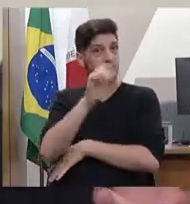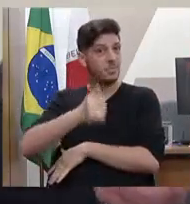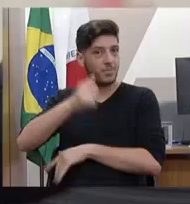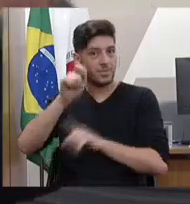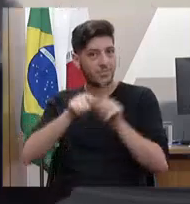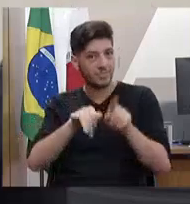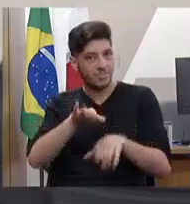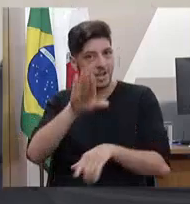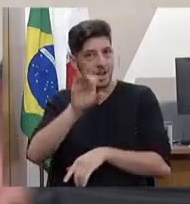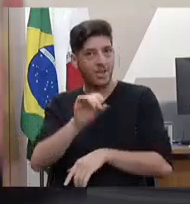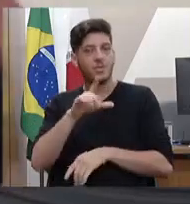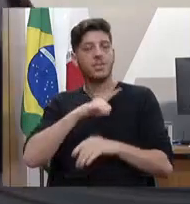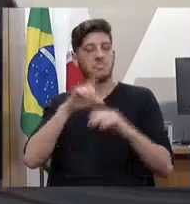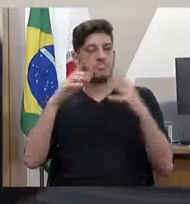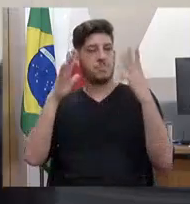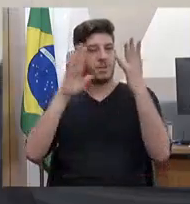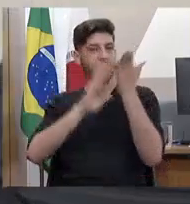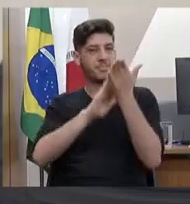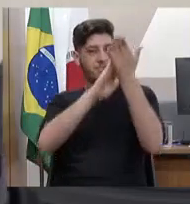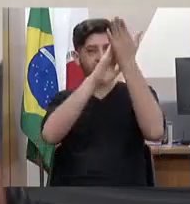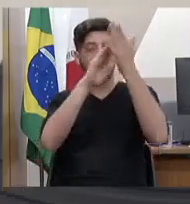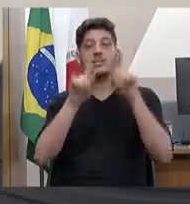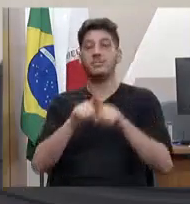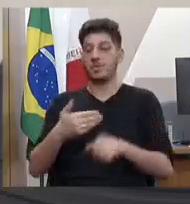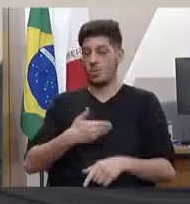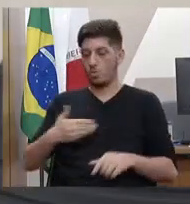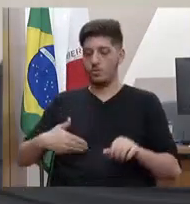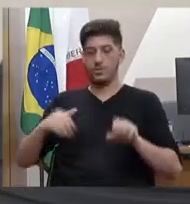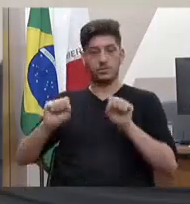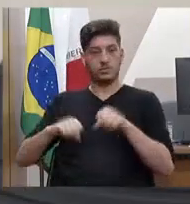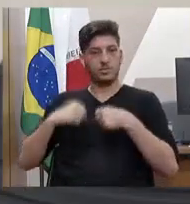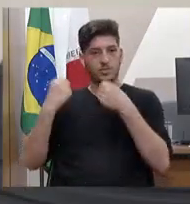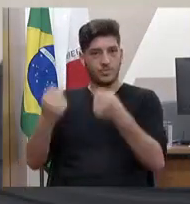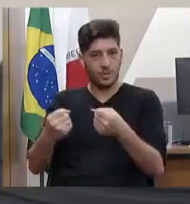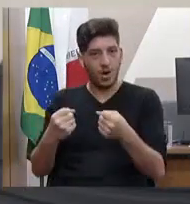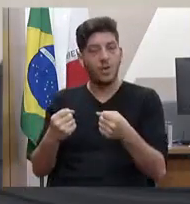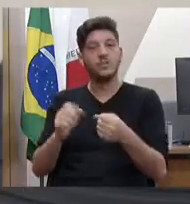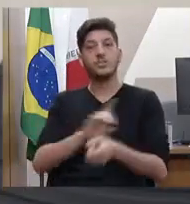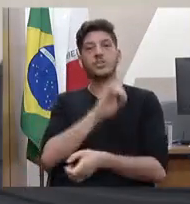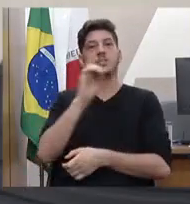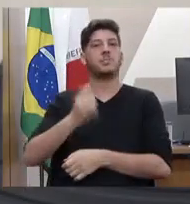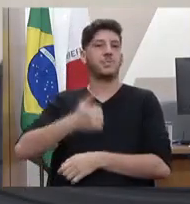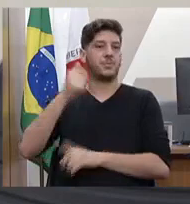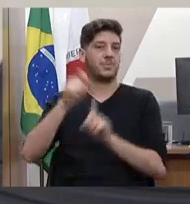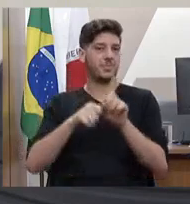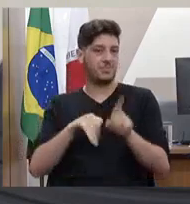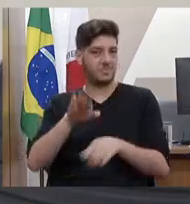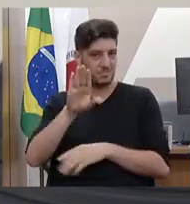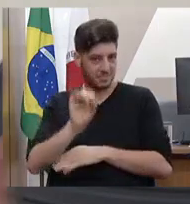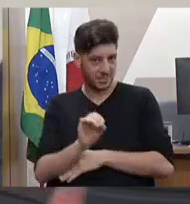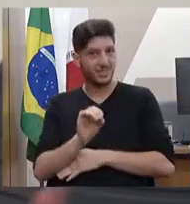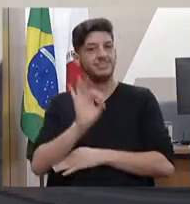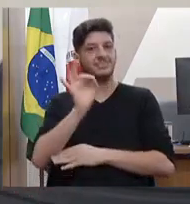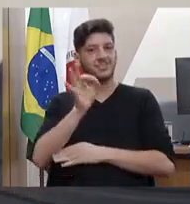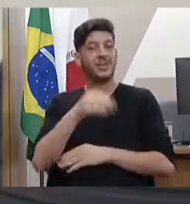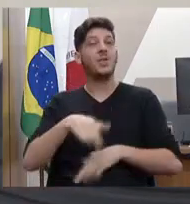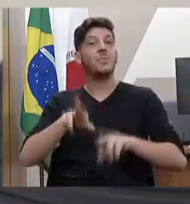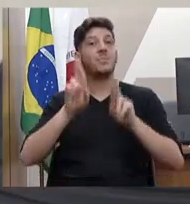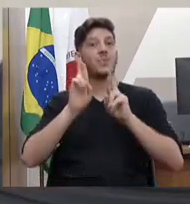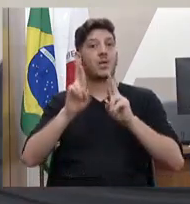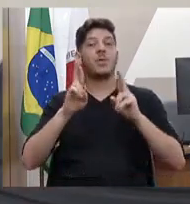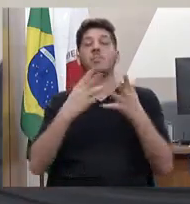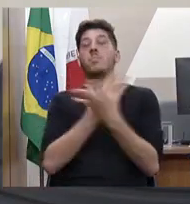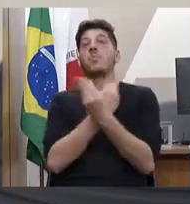com comemoração com o governo também tem ato nesse nesse Primeiro de Maio Espero que o máximo